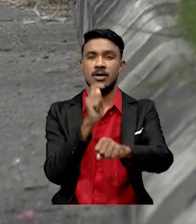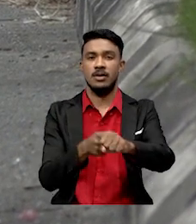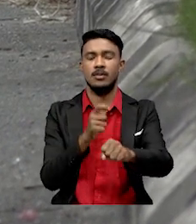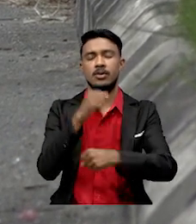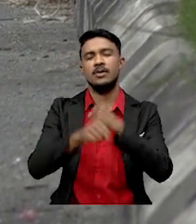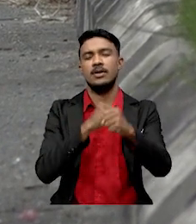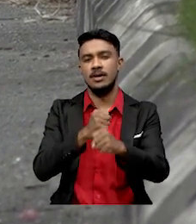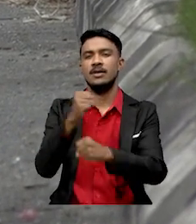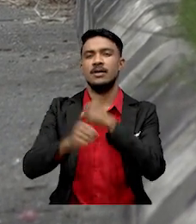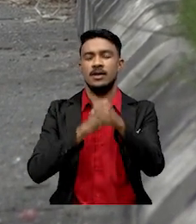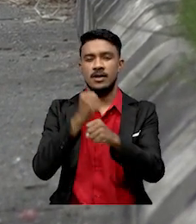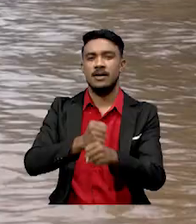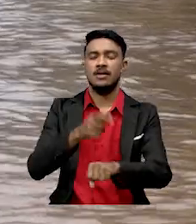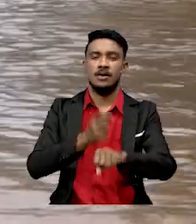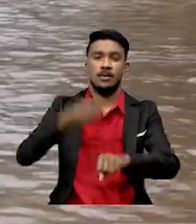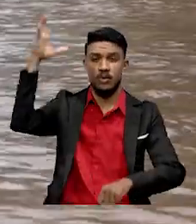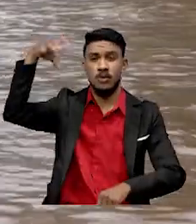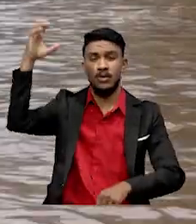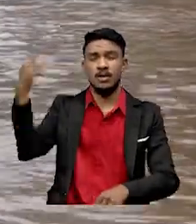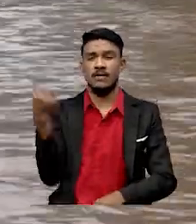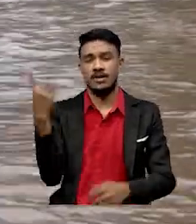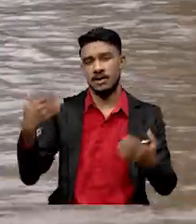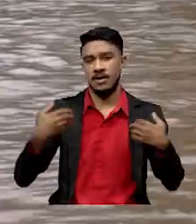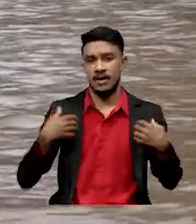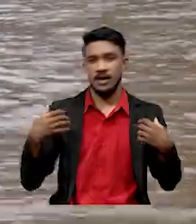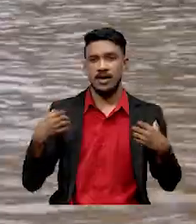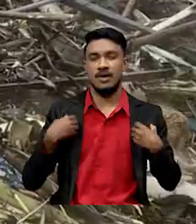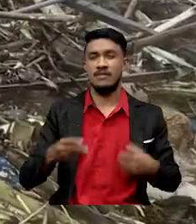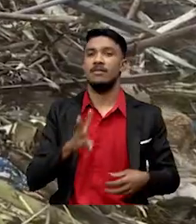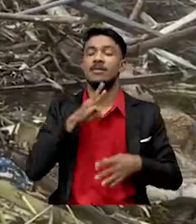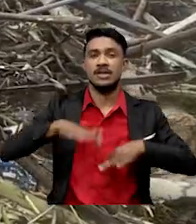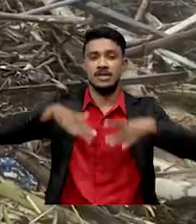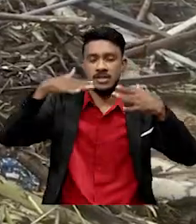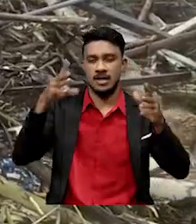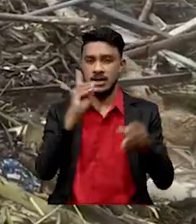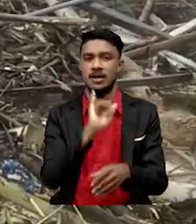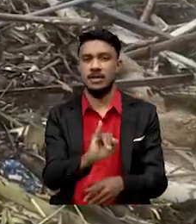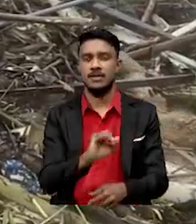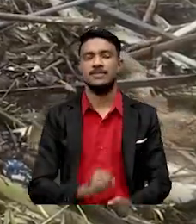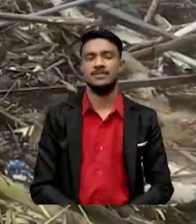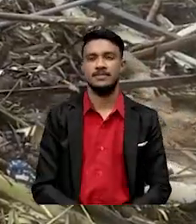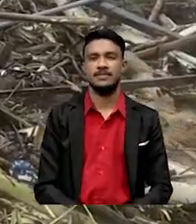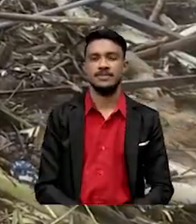tinantinam banheira Udang Monurai, sempre ramoço inundação e a capital Dili.